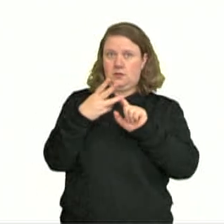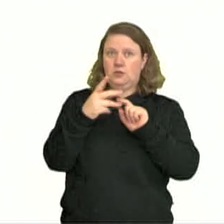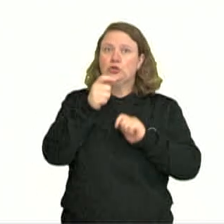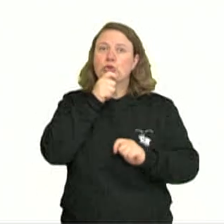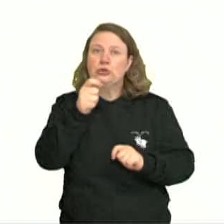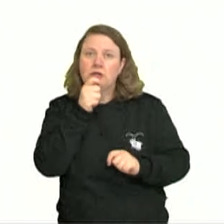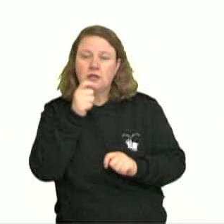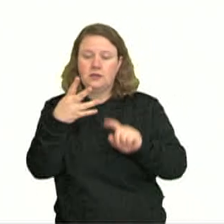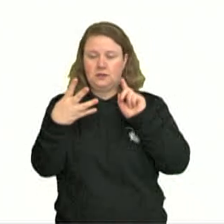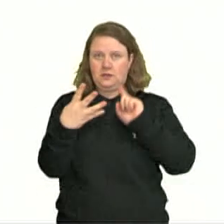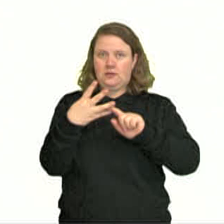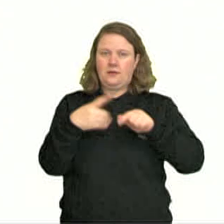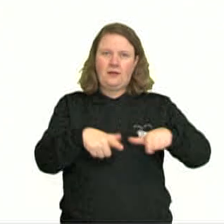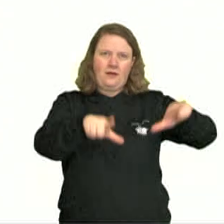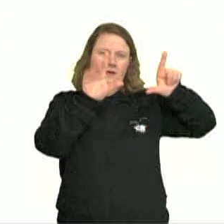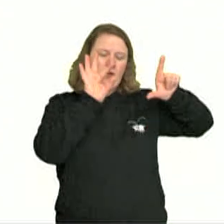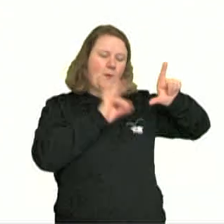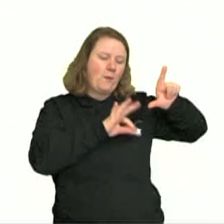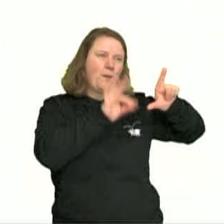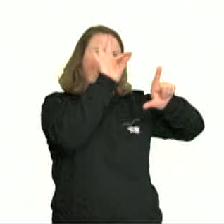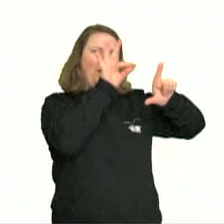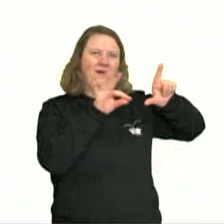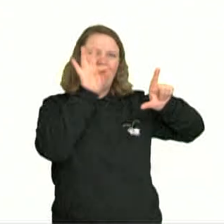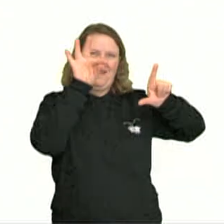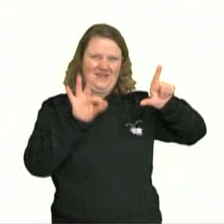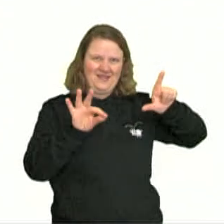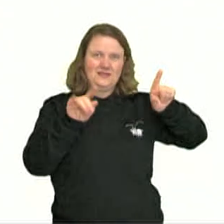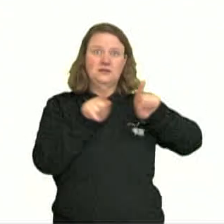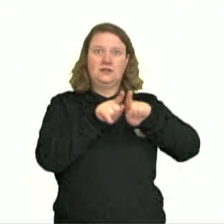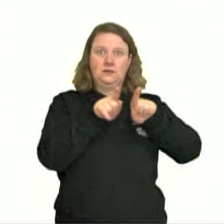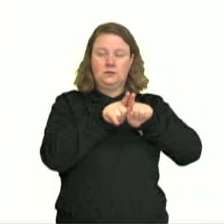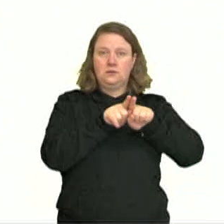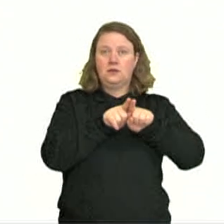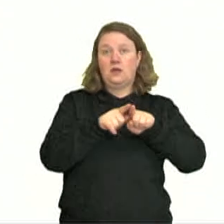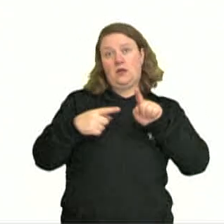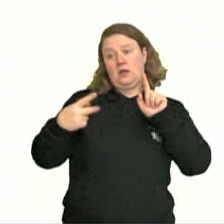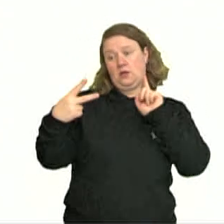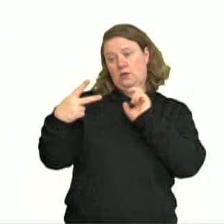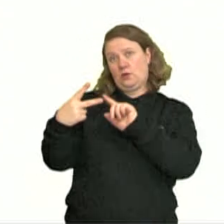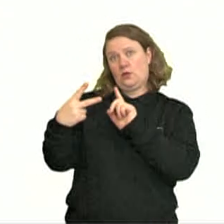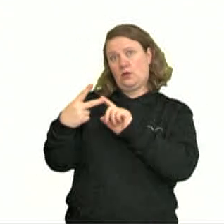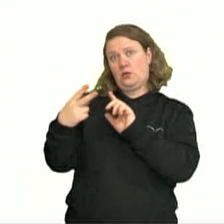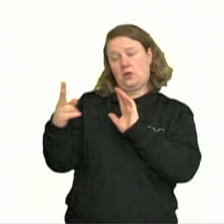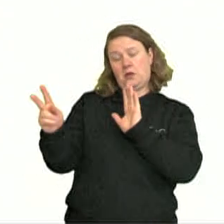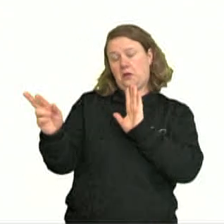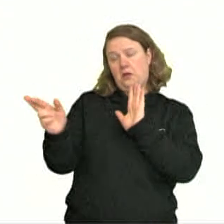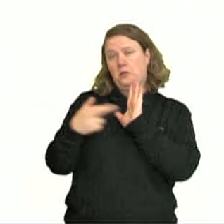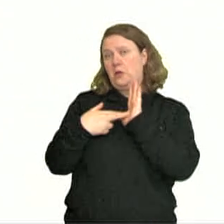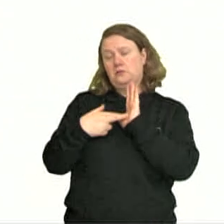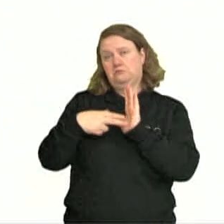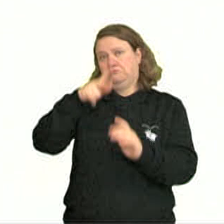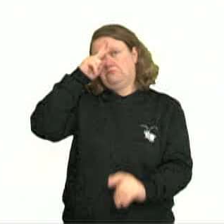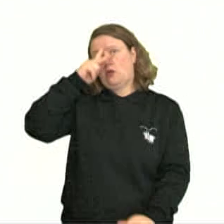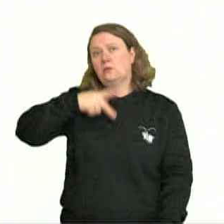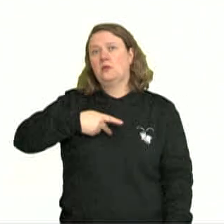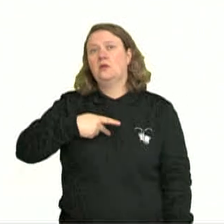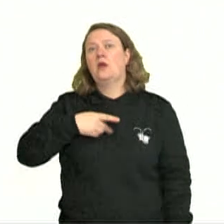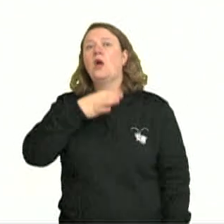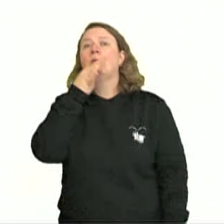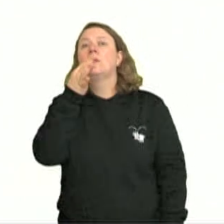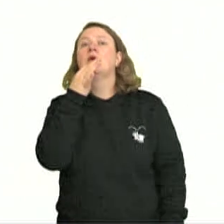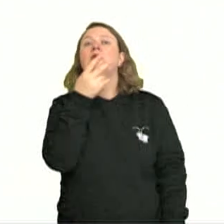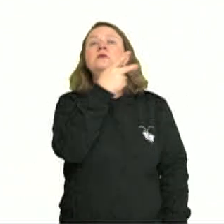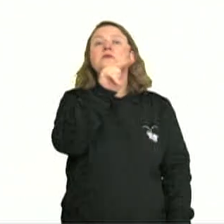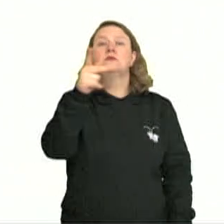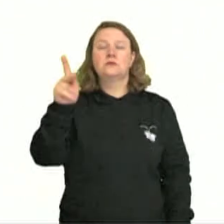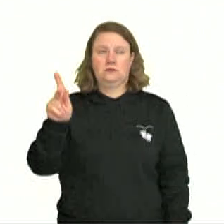pintora. A resposta da questão 2, né, é pessoal, uma vez que pergunta a sua opinião, né, é o seu ponto de